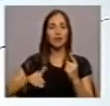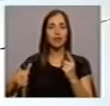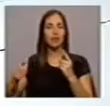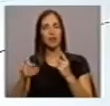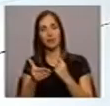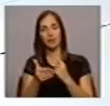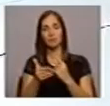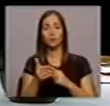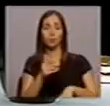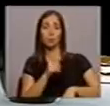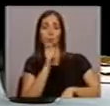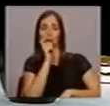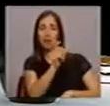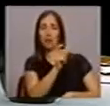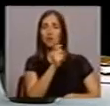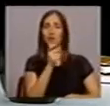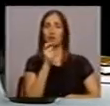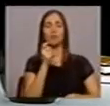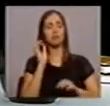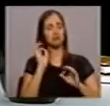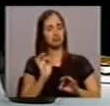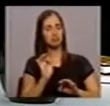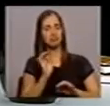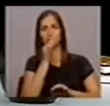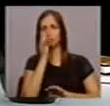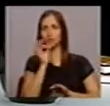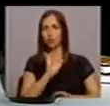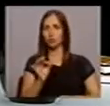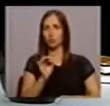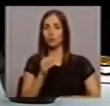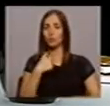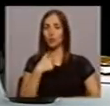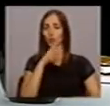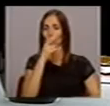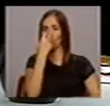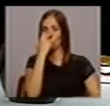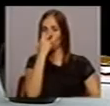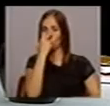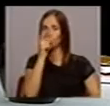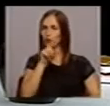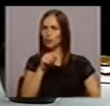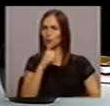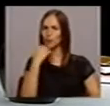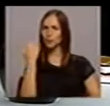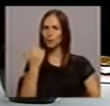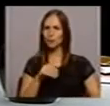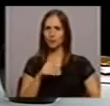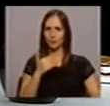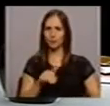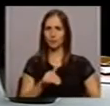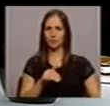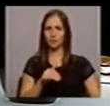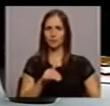utilizaste é perfeito, curioso. Eu acrescento, não querendo desvalorizar, e engenhoso também. Engenhoso também. E se calhar